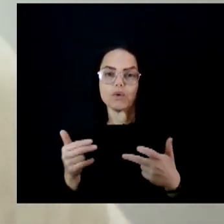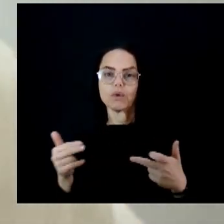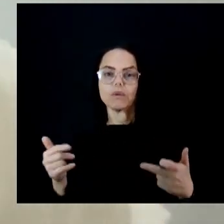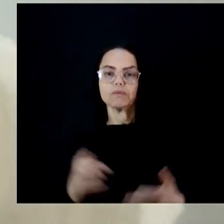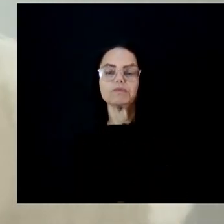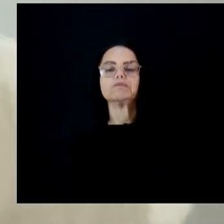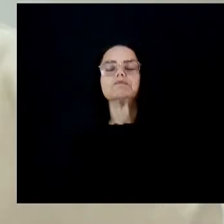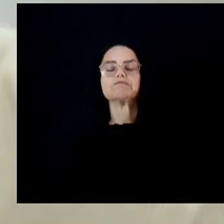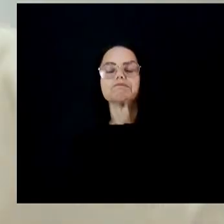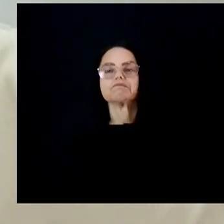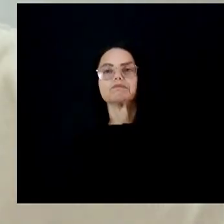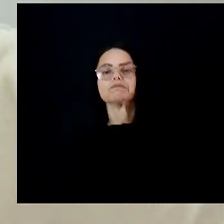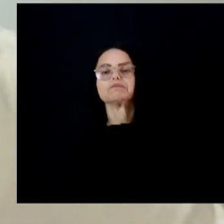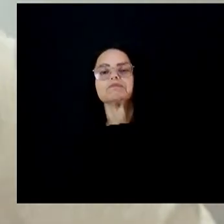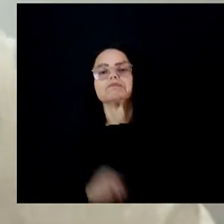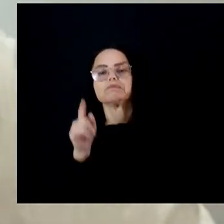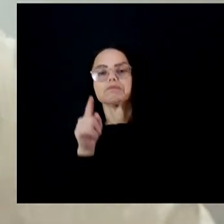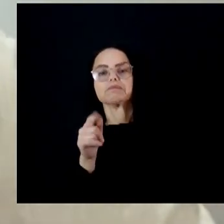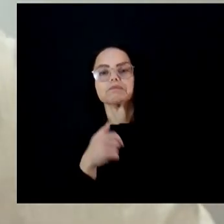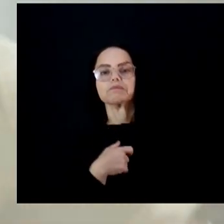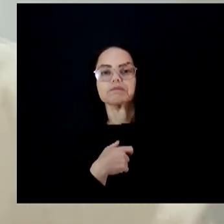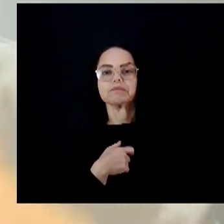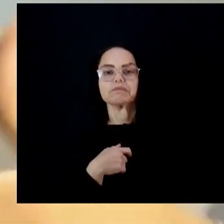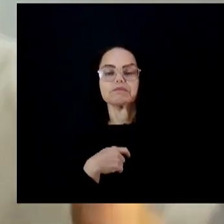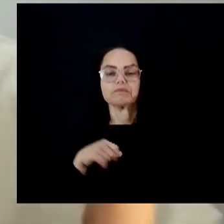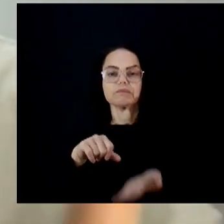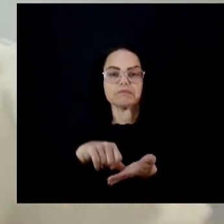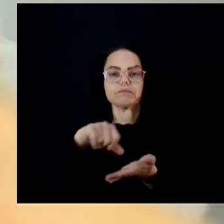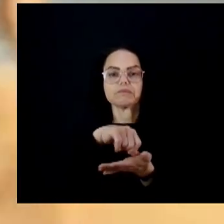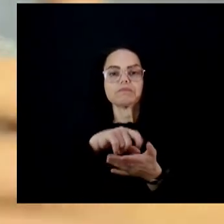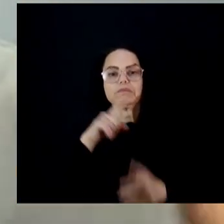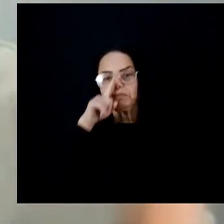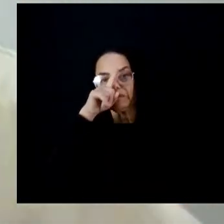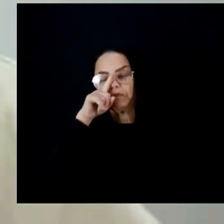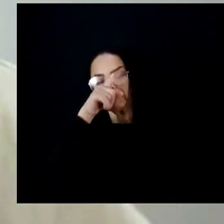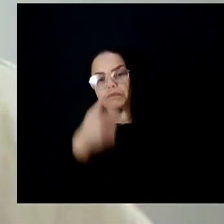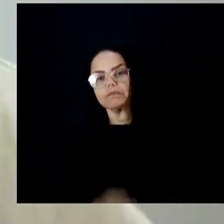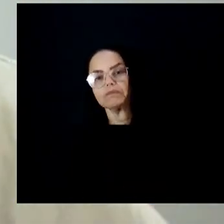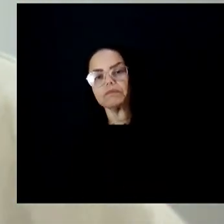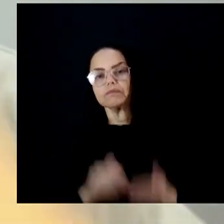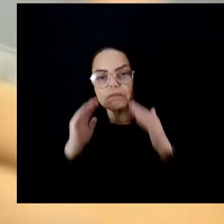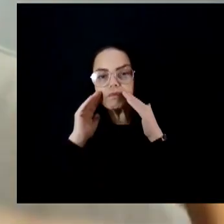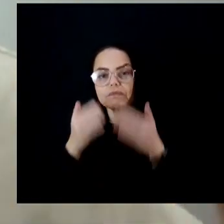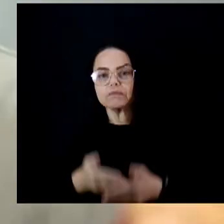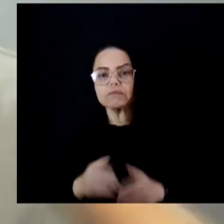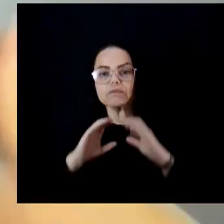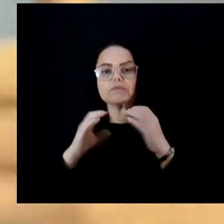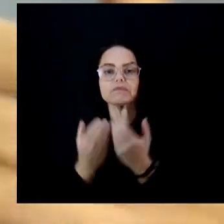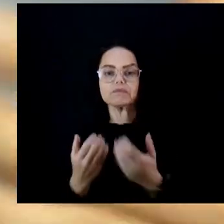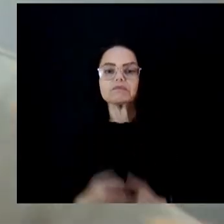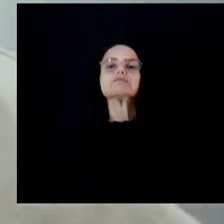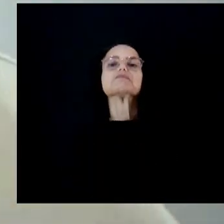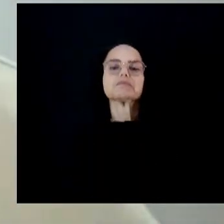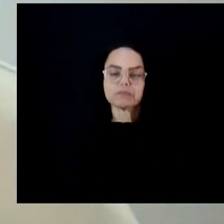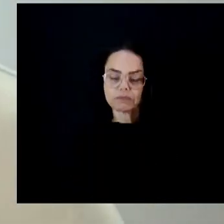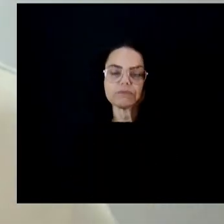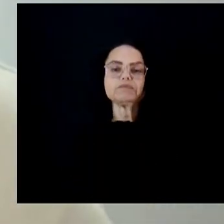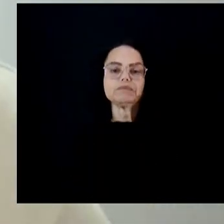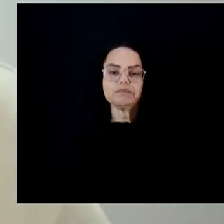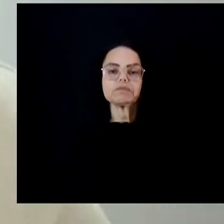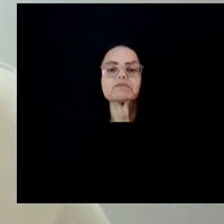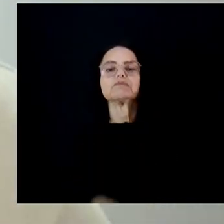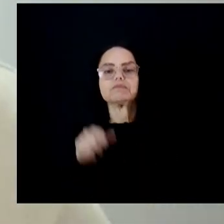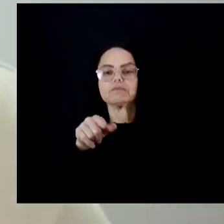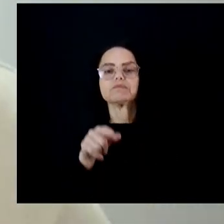de você fazer um mapa de risco sísmico, que é algo mais voltado para a comunidade, voltados para fins